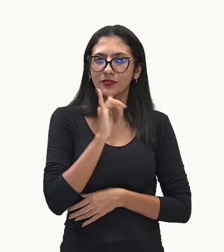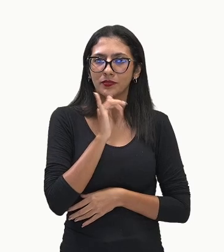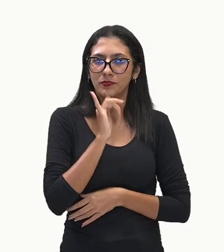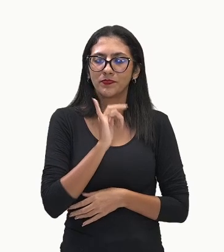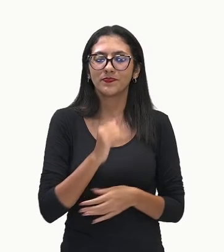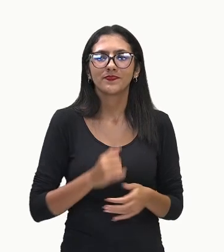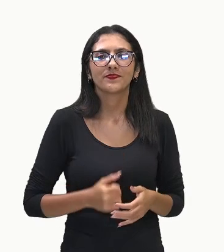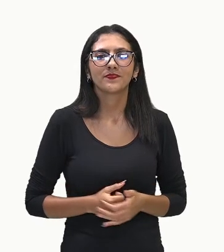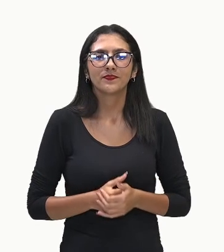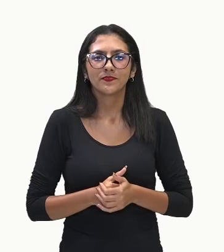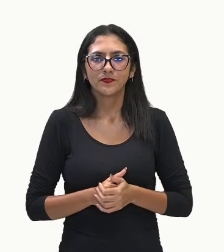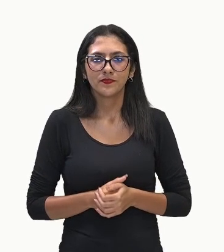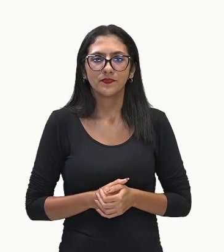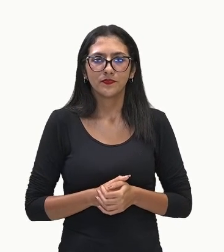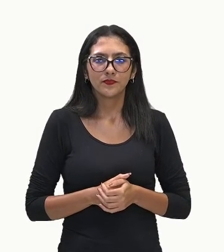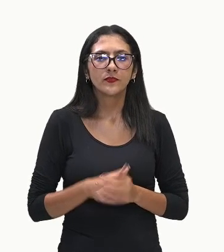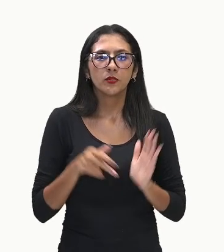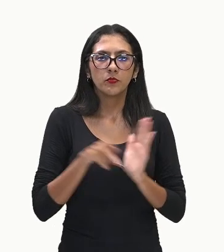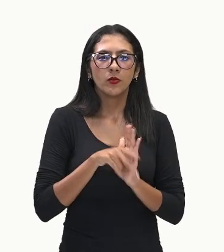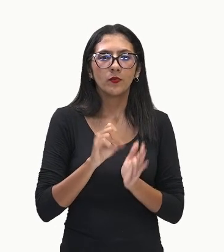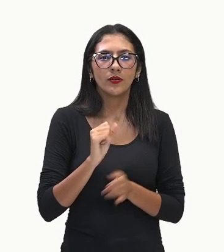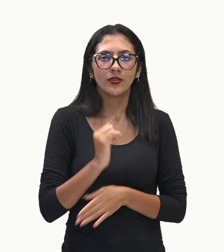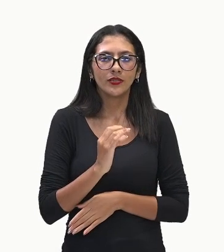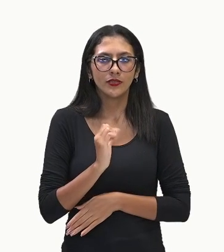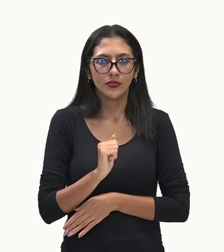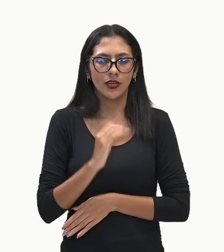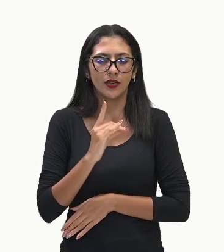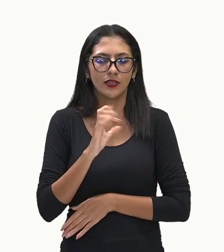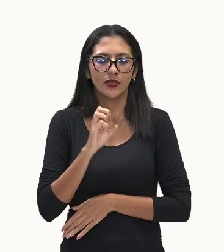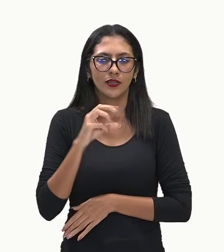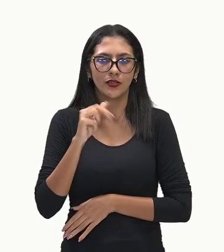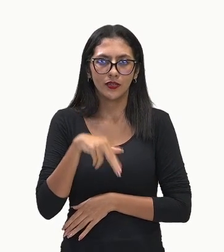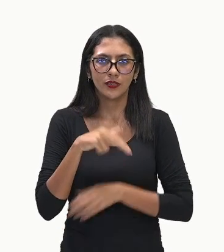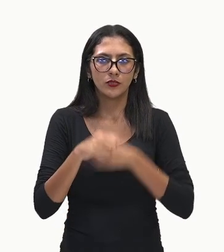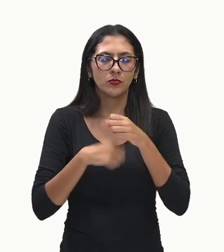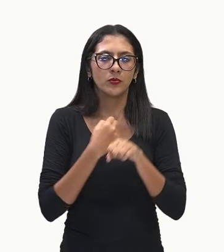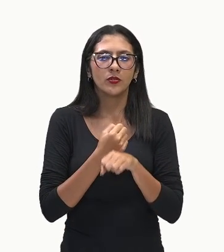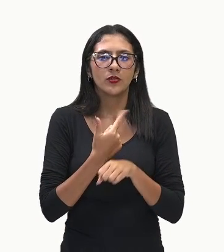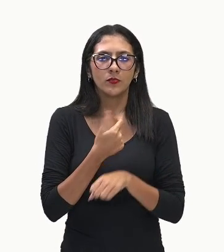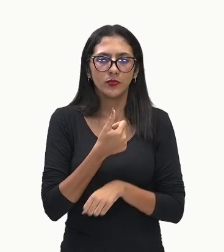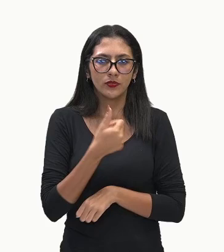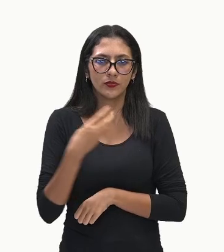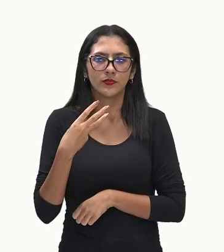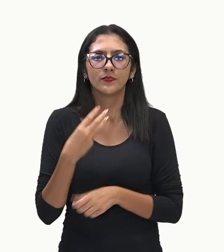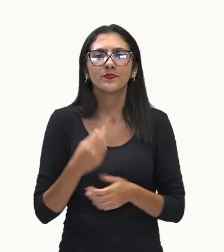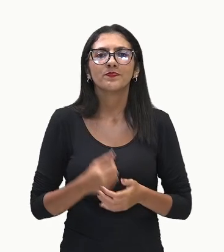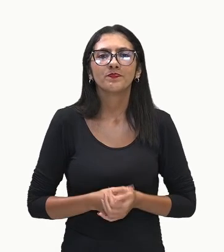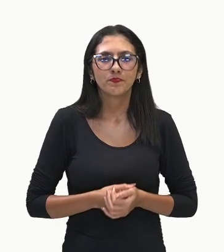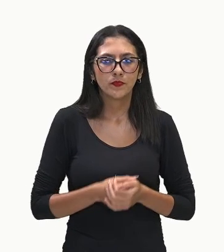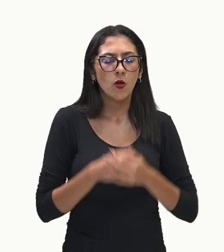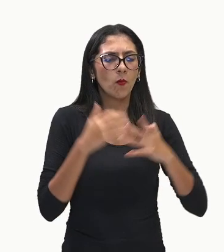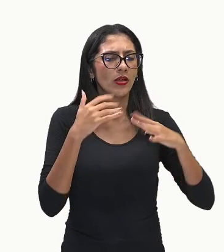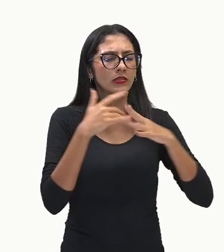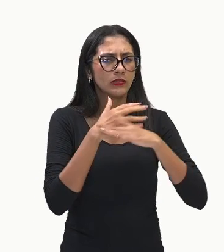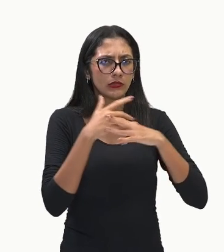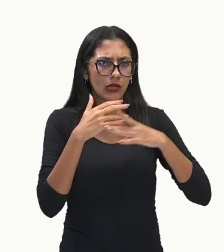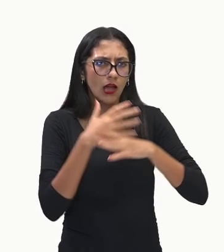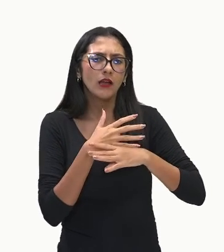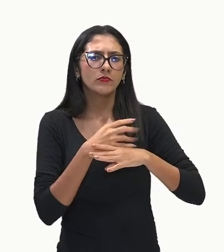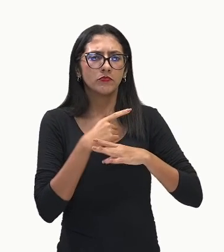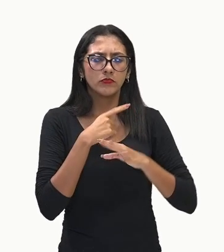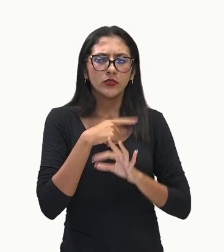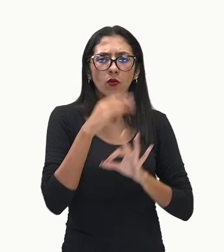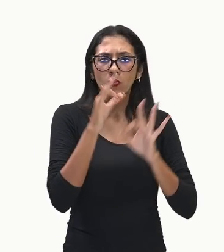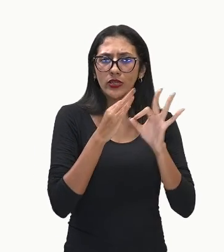né? Vem do SADEAN de 2013, que diz o seguinte: uma cidade mostrou em um gráfico, né, como representado